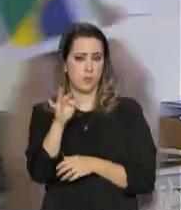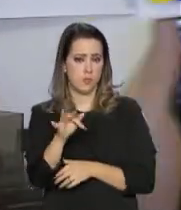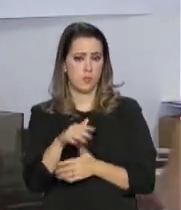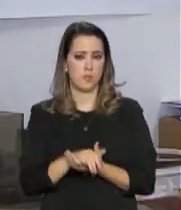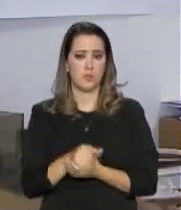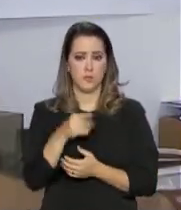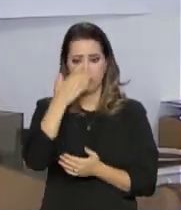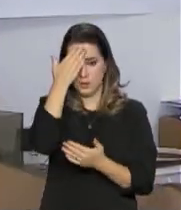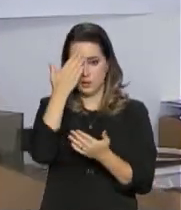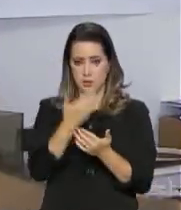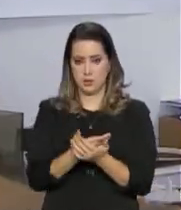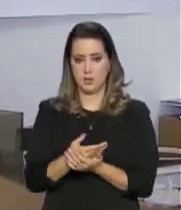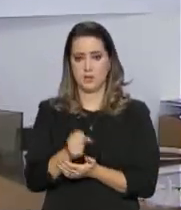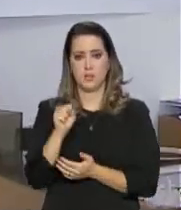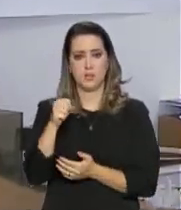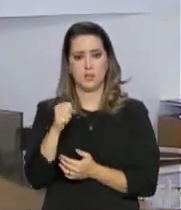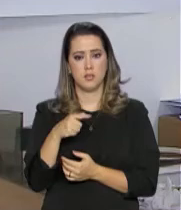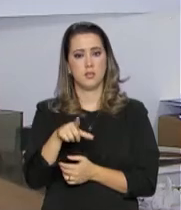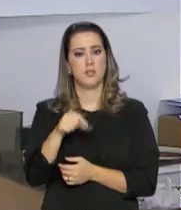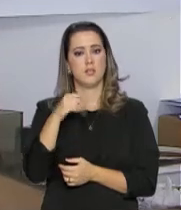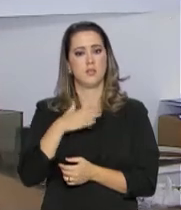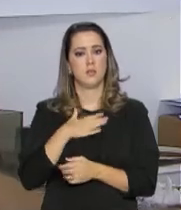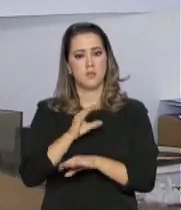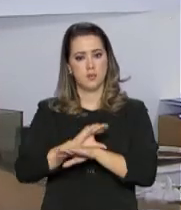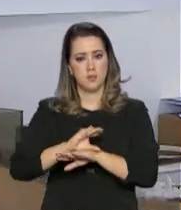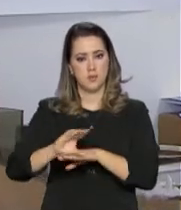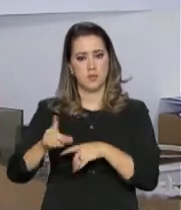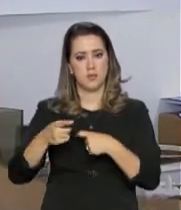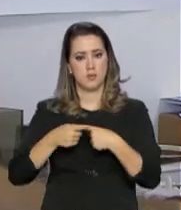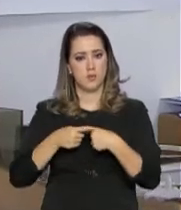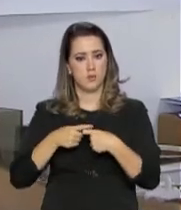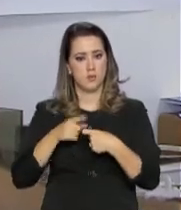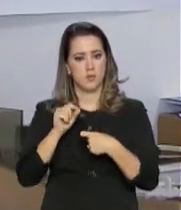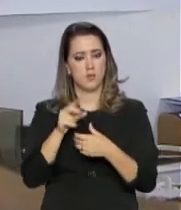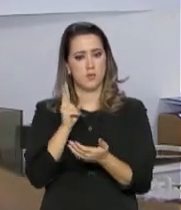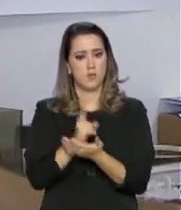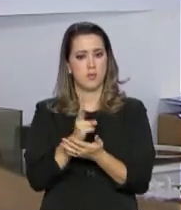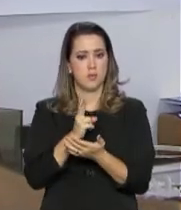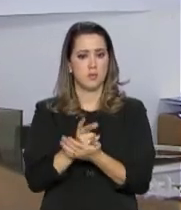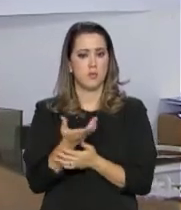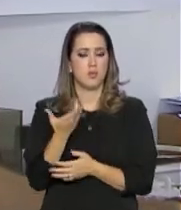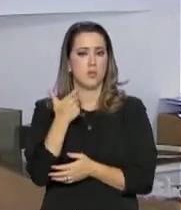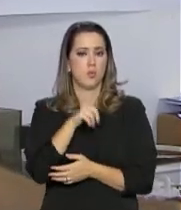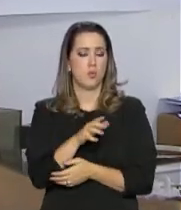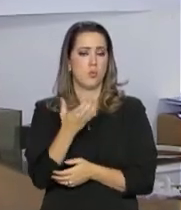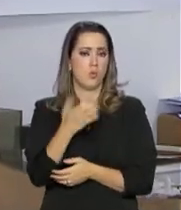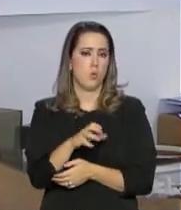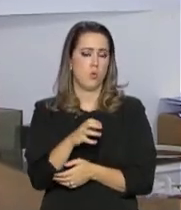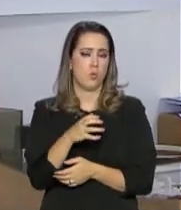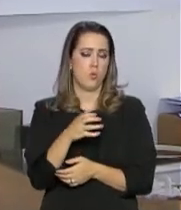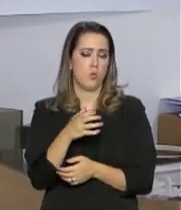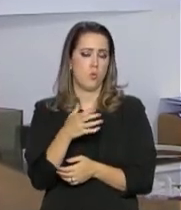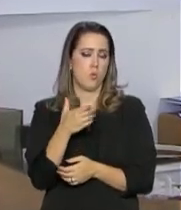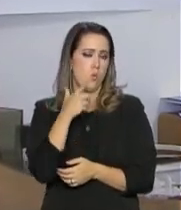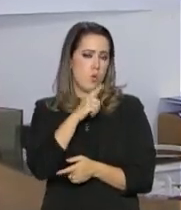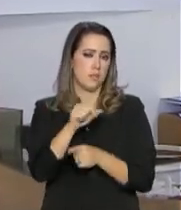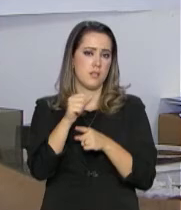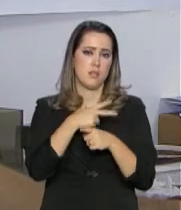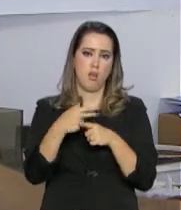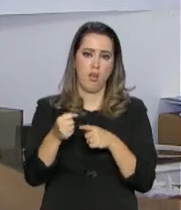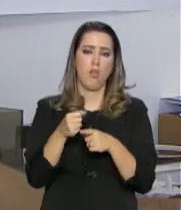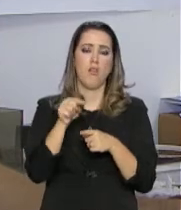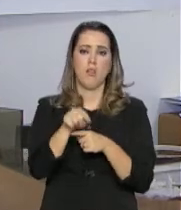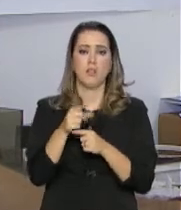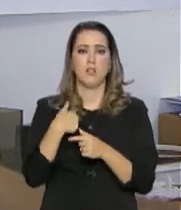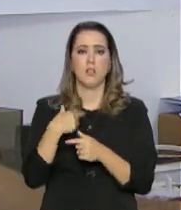confiante tão confiantes clame escolha de curso que a medicina e mesmo se não décima nota do enem não der para as instituições que eu